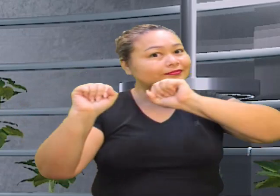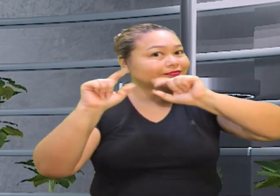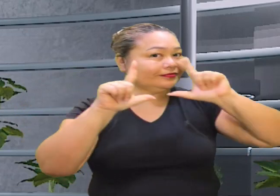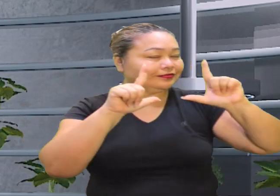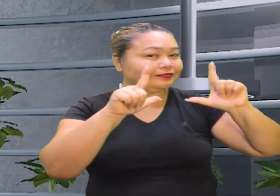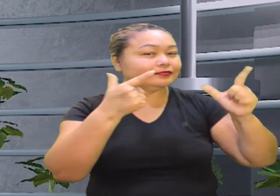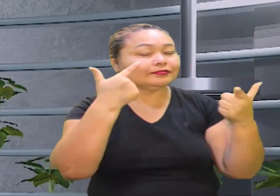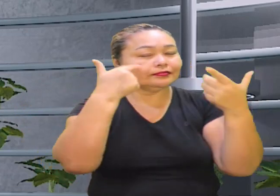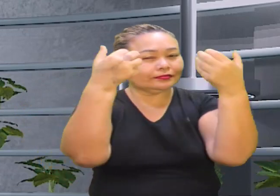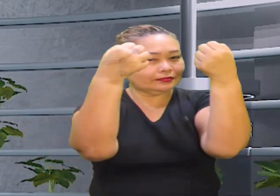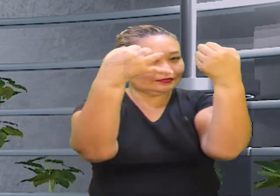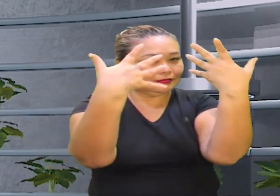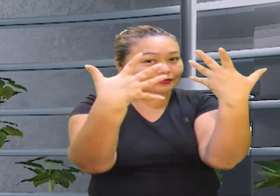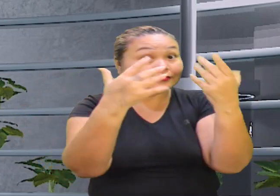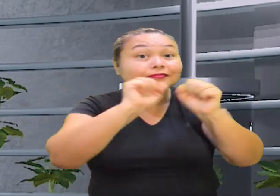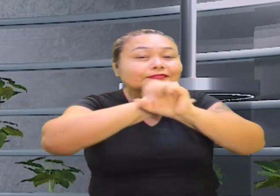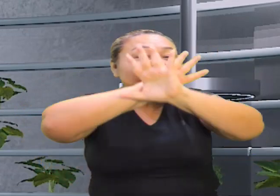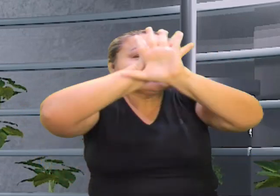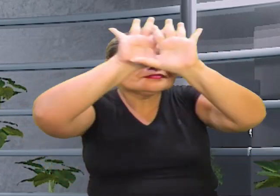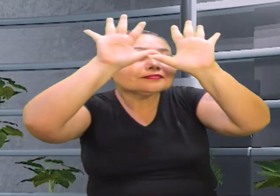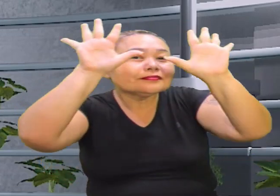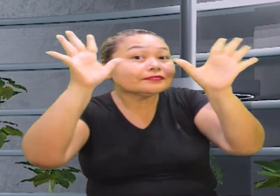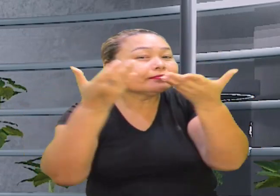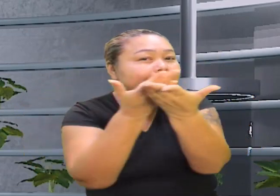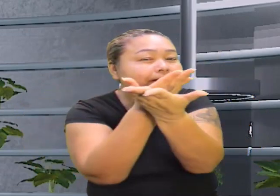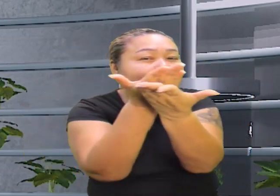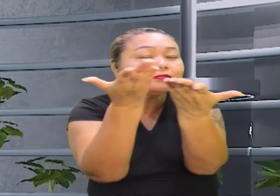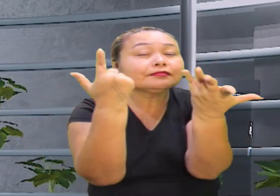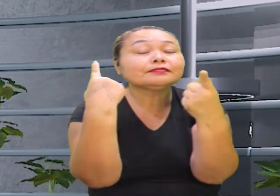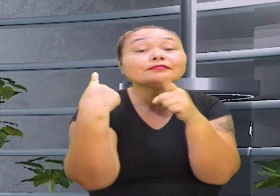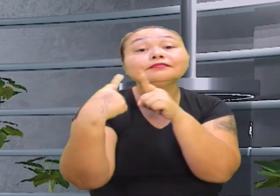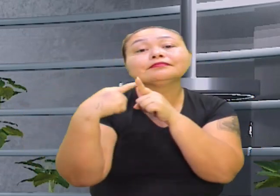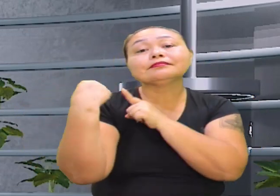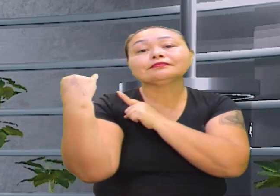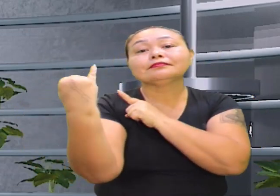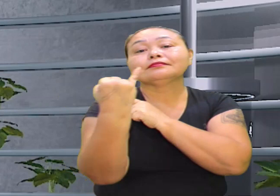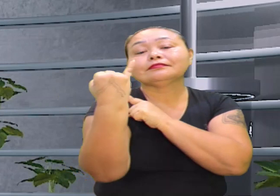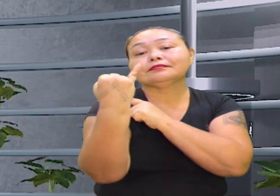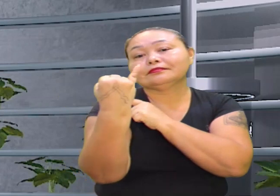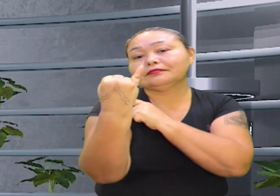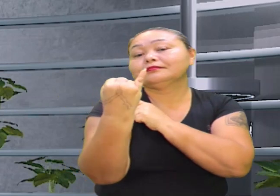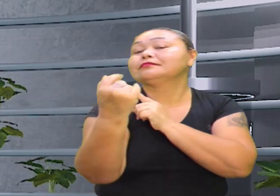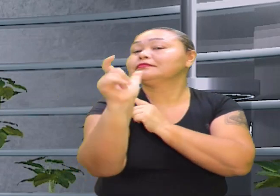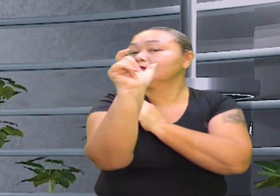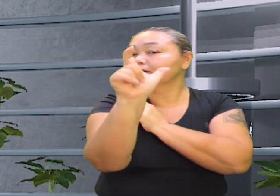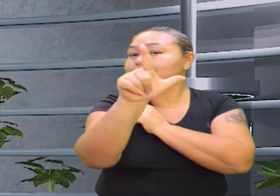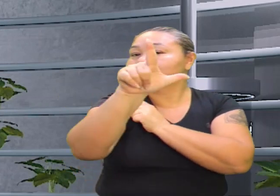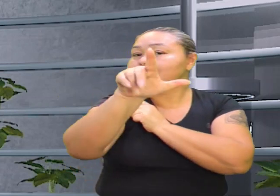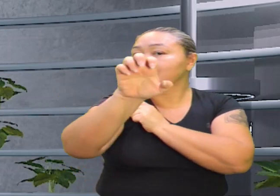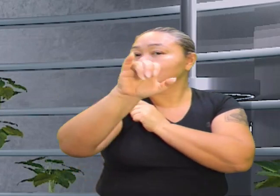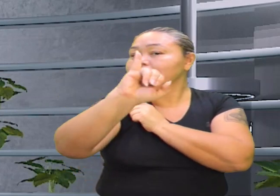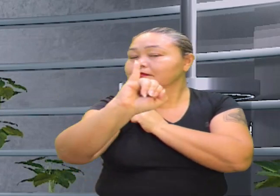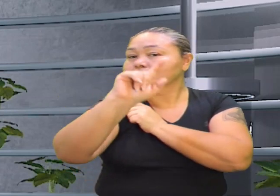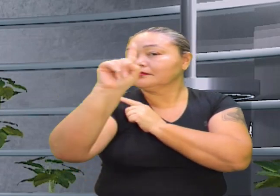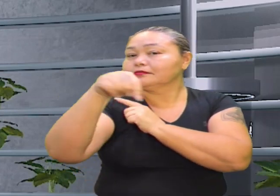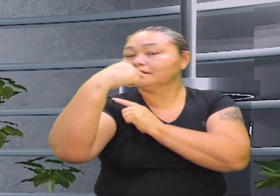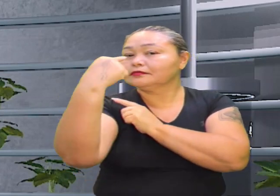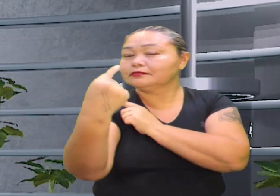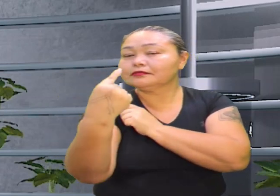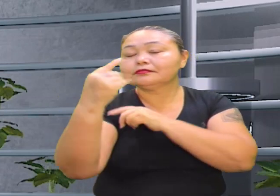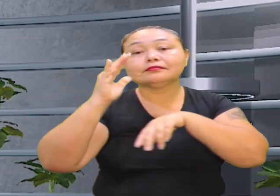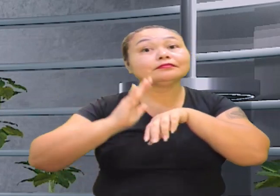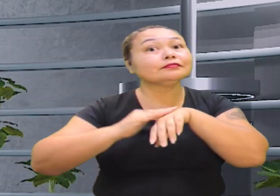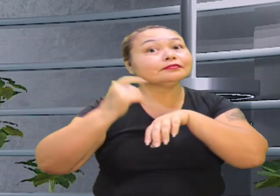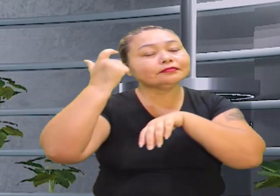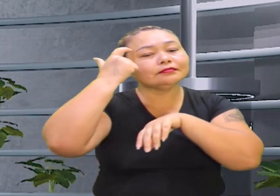aqui explicar, esclarecer a vocês qual é a importância da palavra lei. Qual é a importância de uma palavra